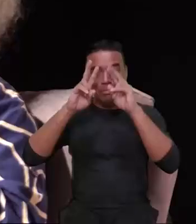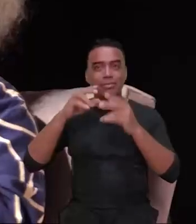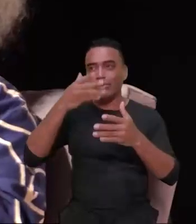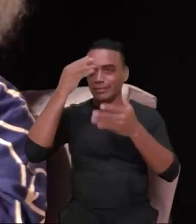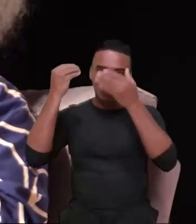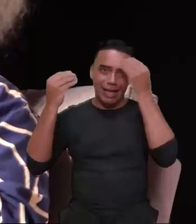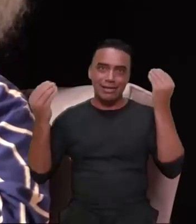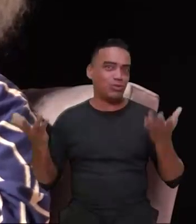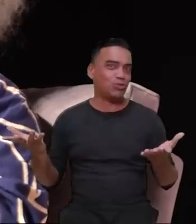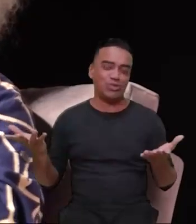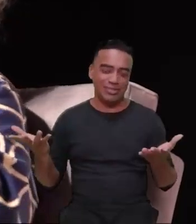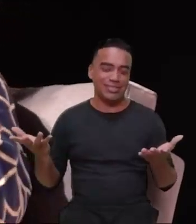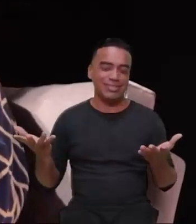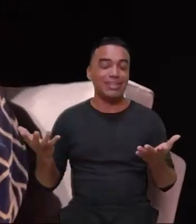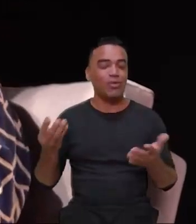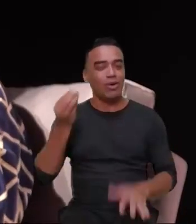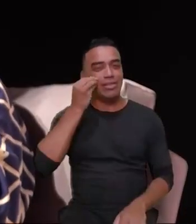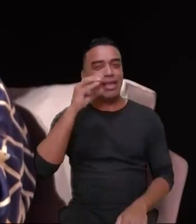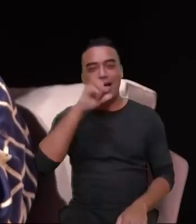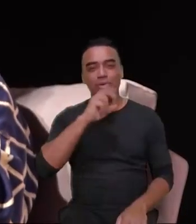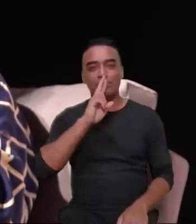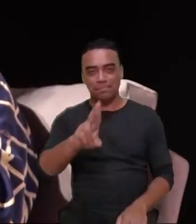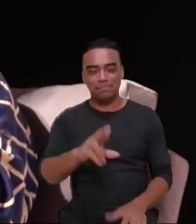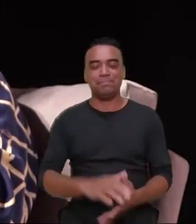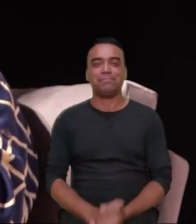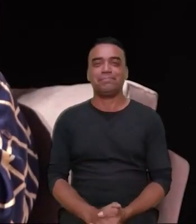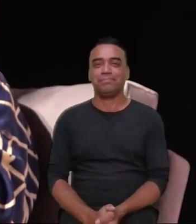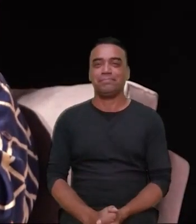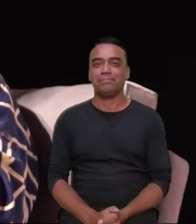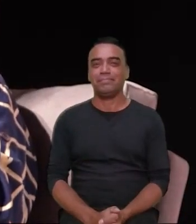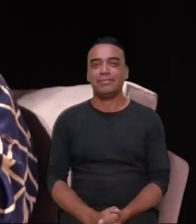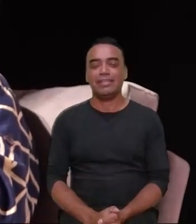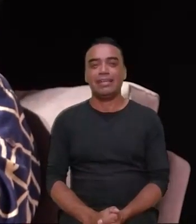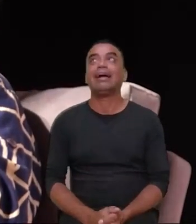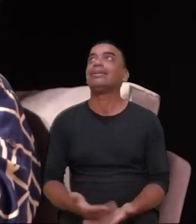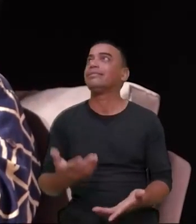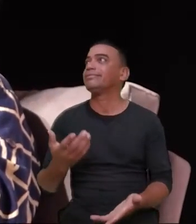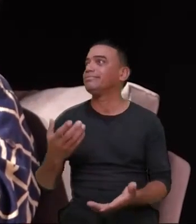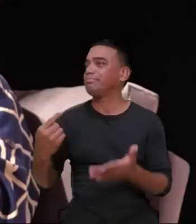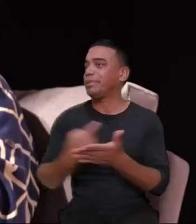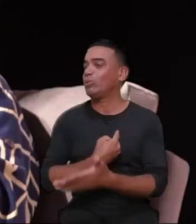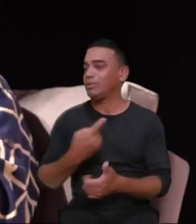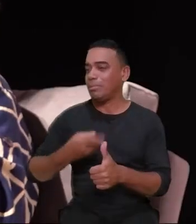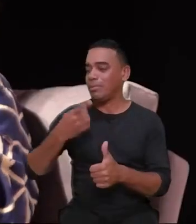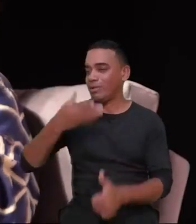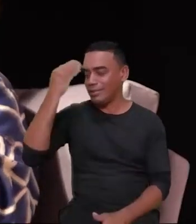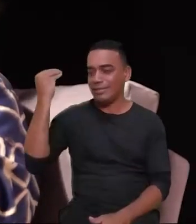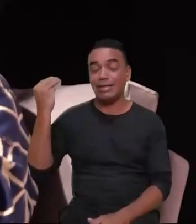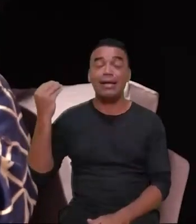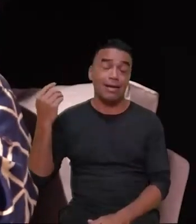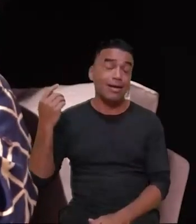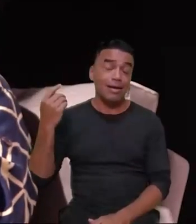vou esquecer. Então, vou tentar ser rápida. Ai, já esqueci a primeira pergunta.